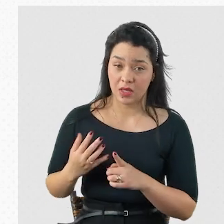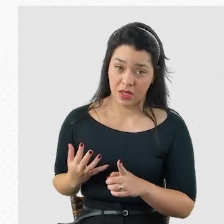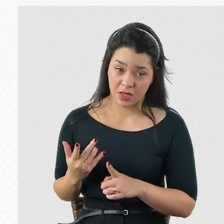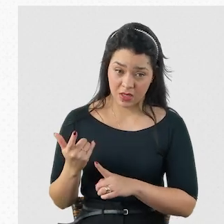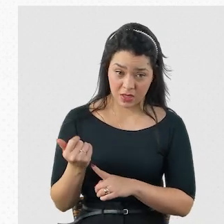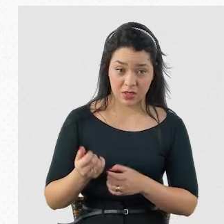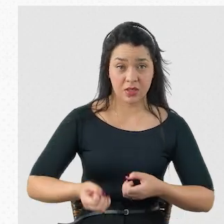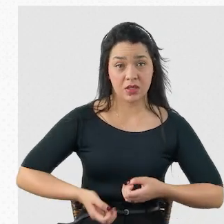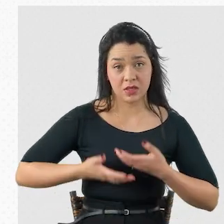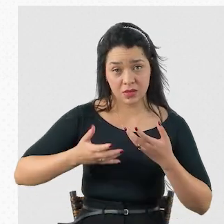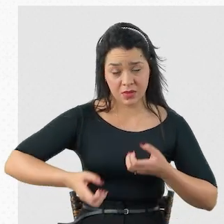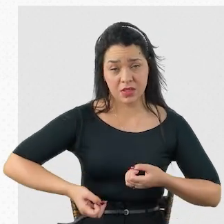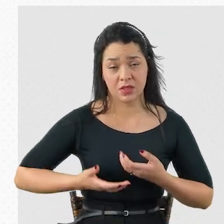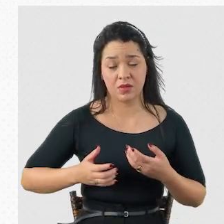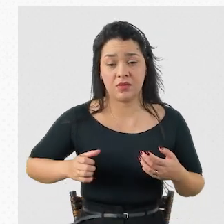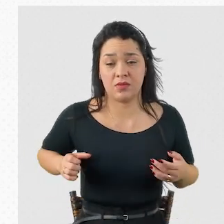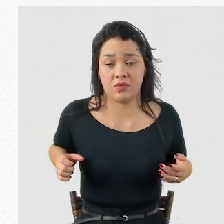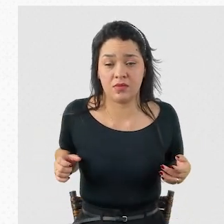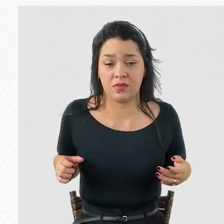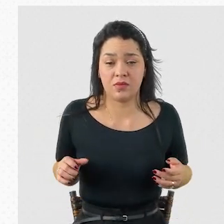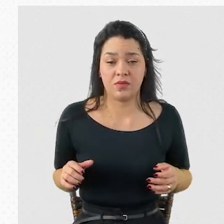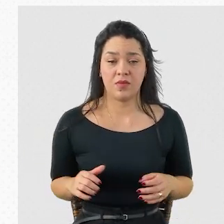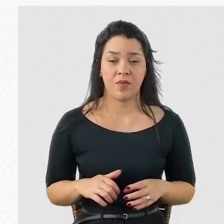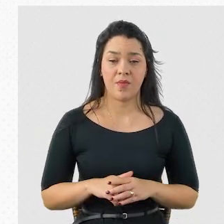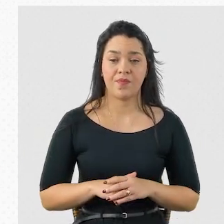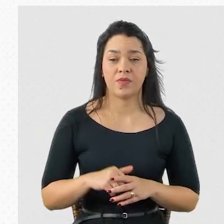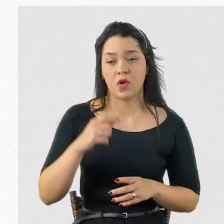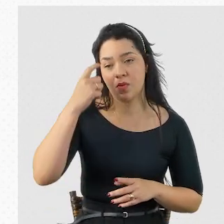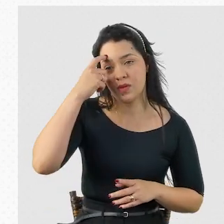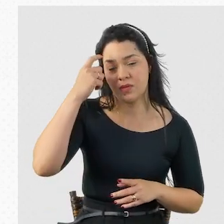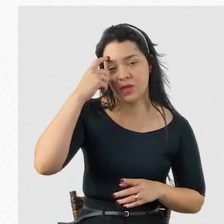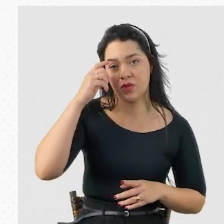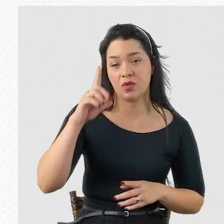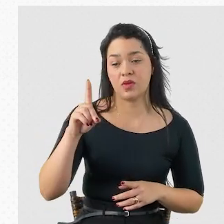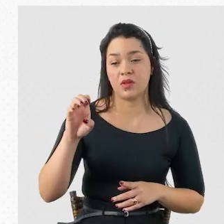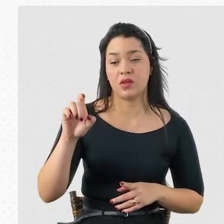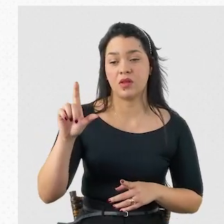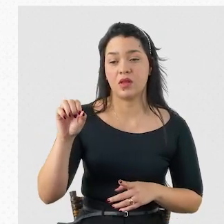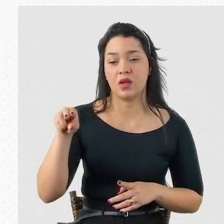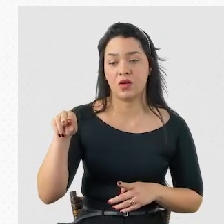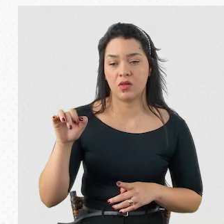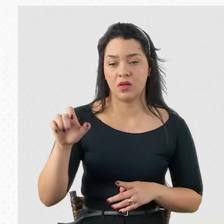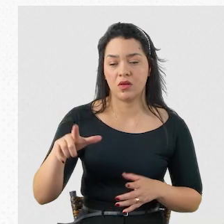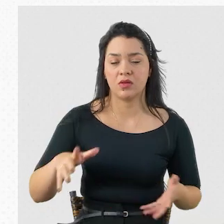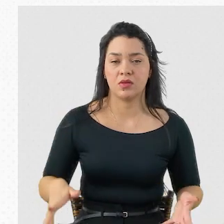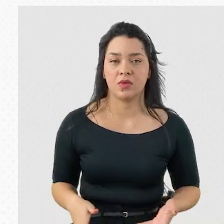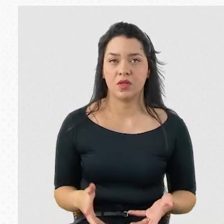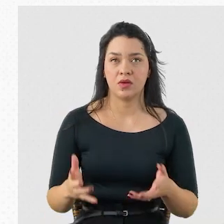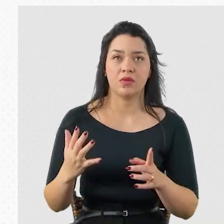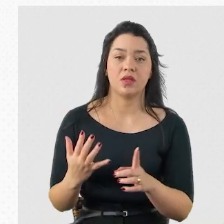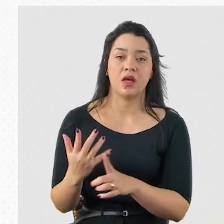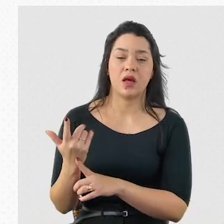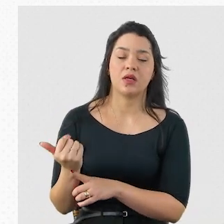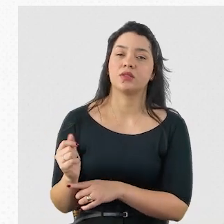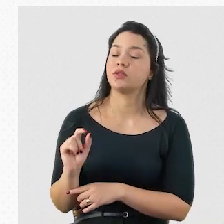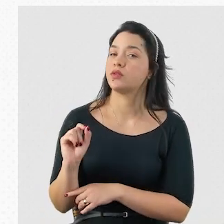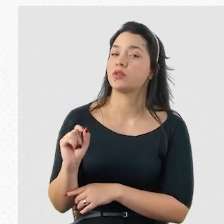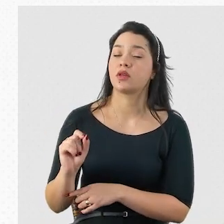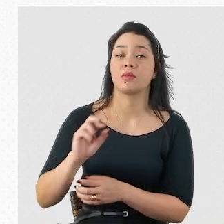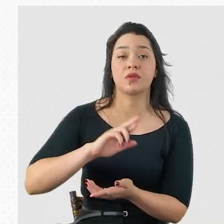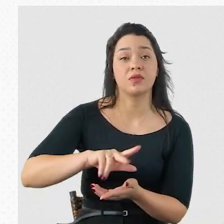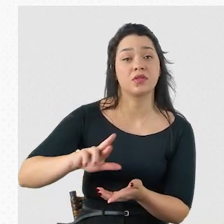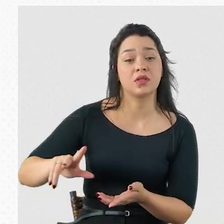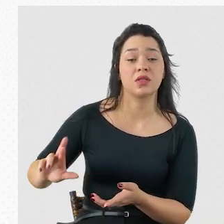de expressão, a gente está em linguagem por causa disso. O pensamento decolonial, ele se manifesta na arte brasileira de uma diversidade